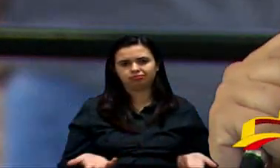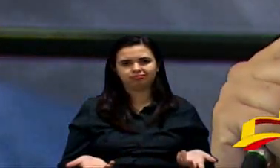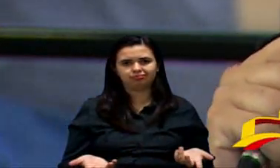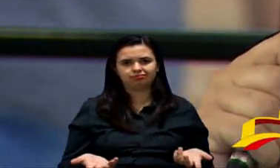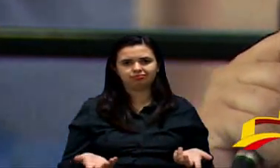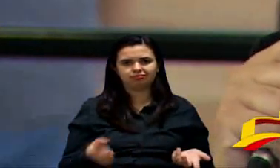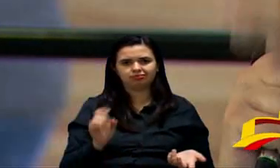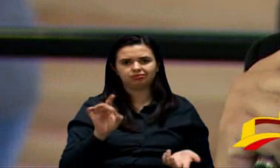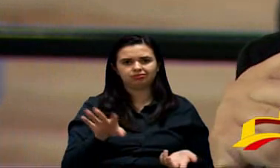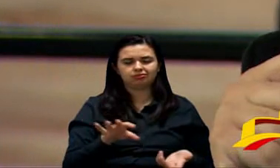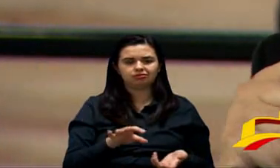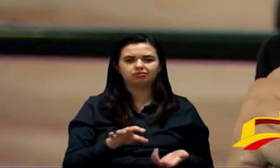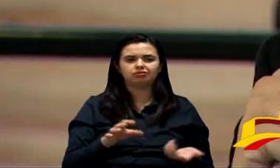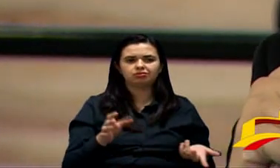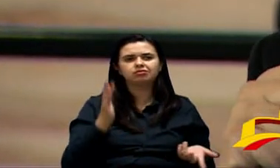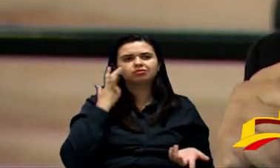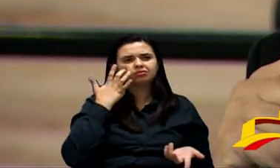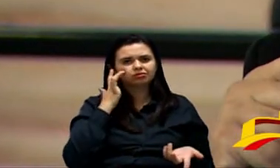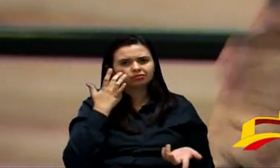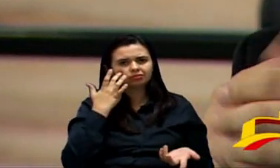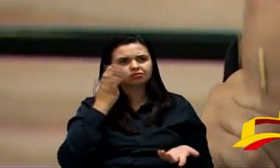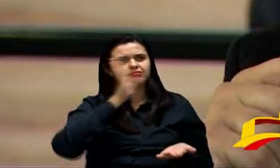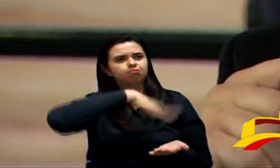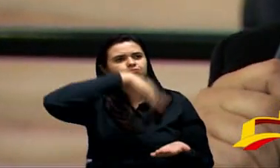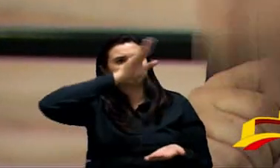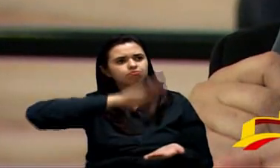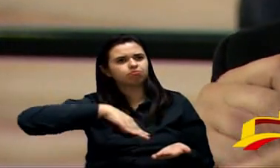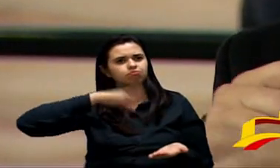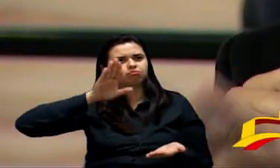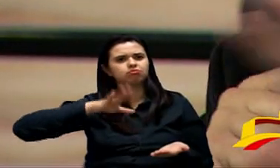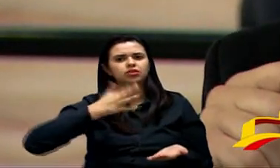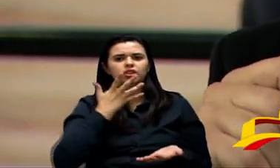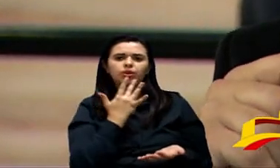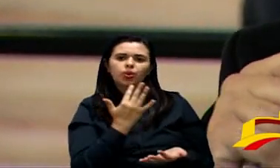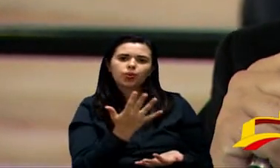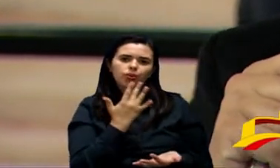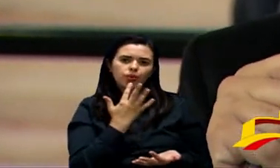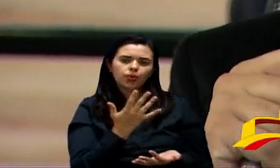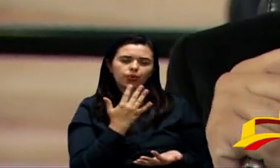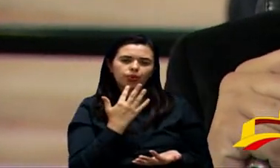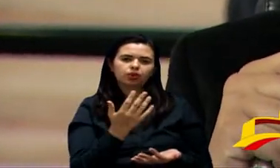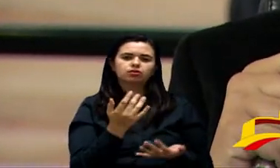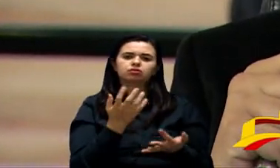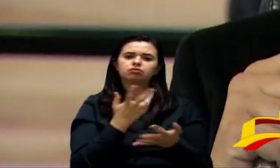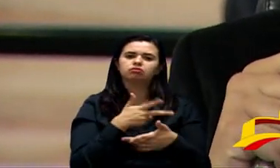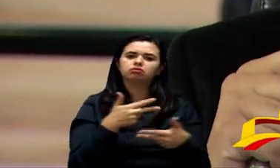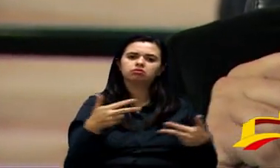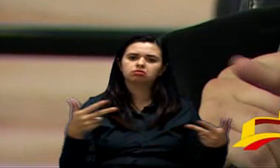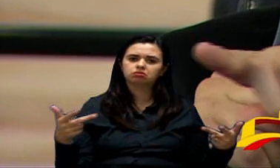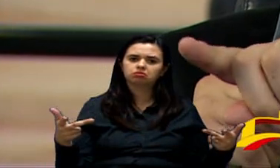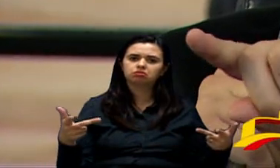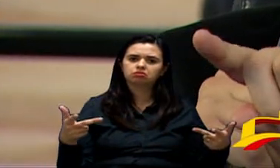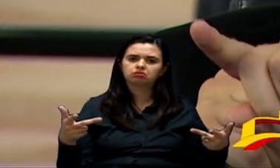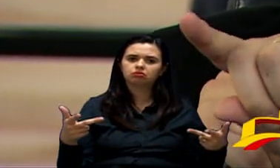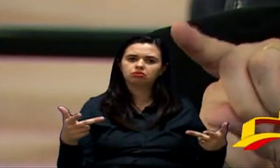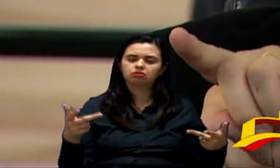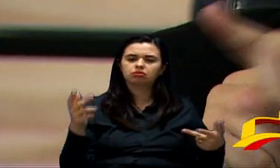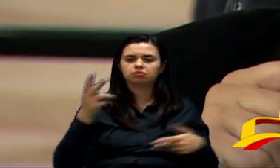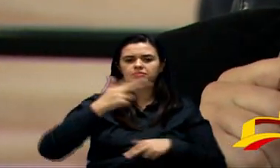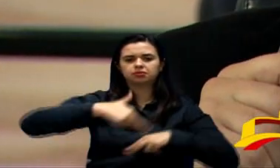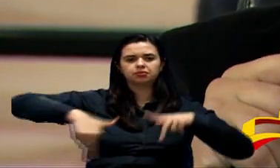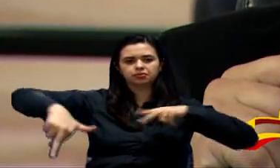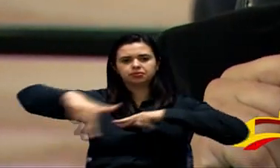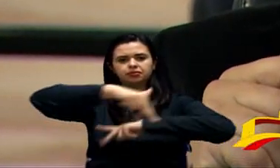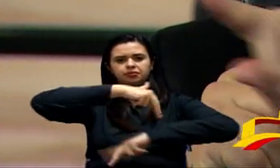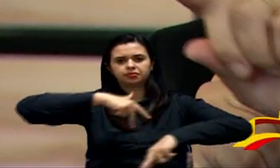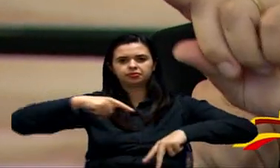é só cimento. Acho que se você pintar, fazer um grafite, uma coisa perfeita, acho que isso destaca a cidade. Porque quem passa, se você